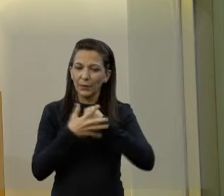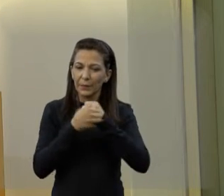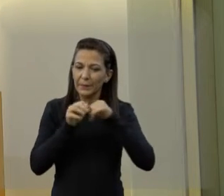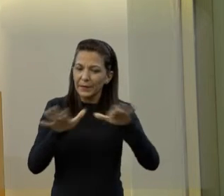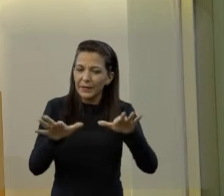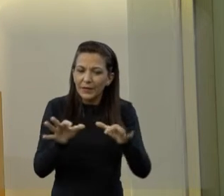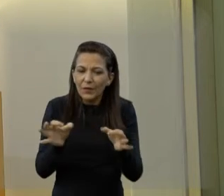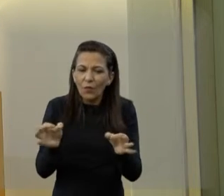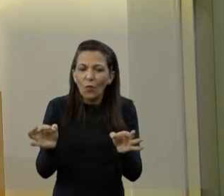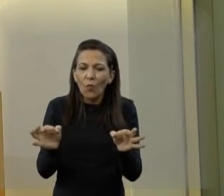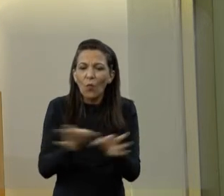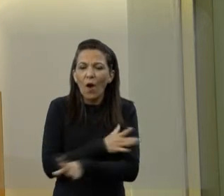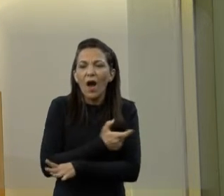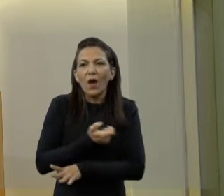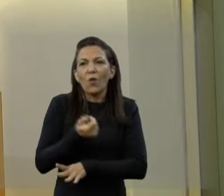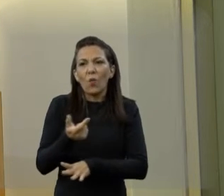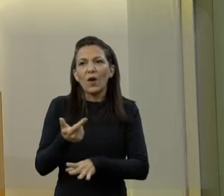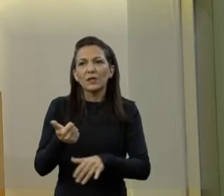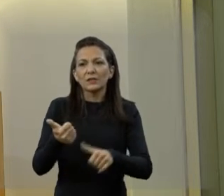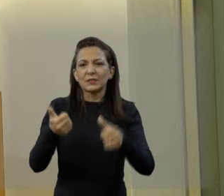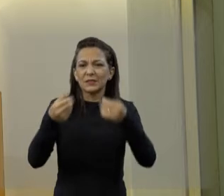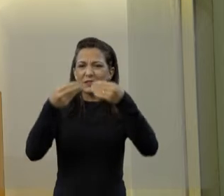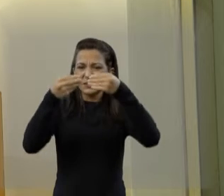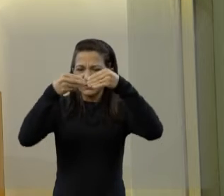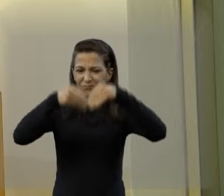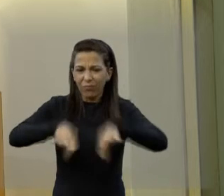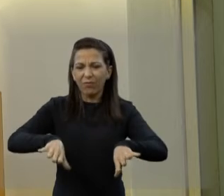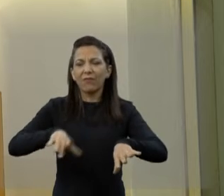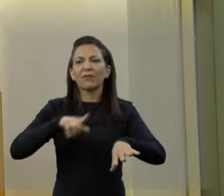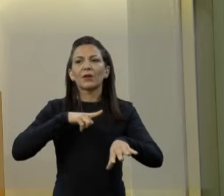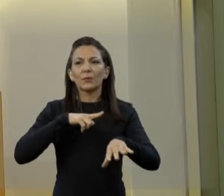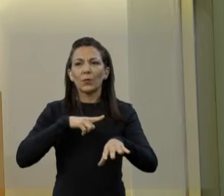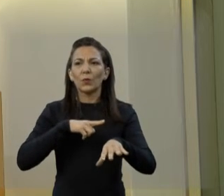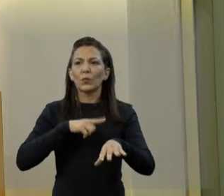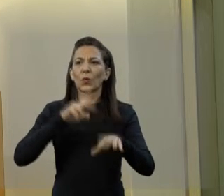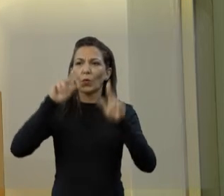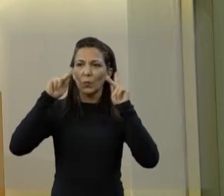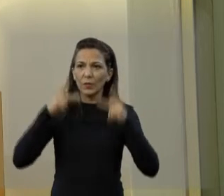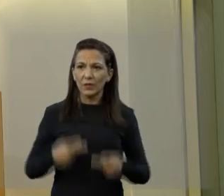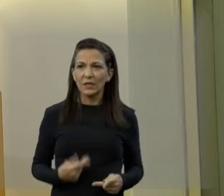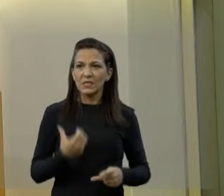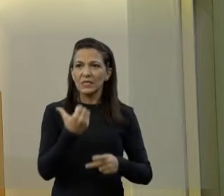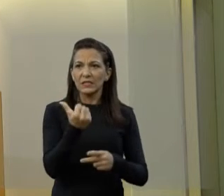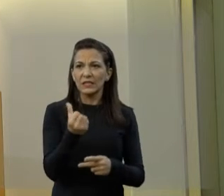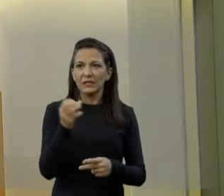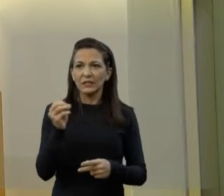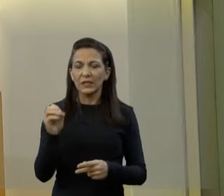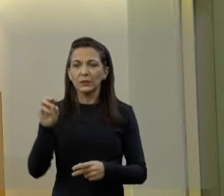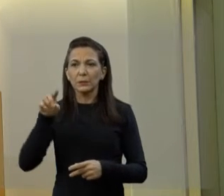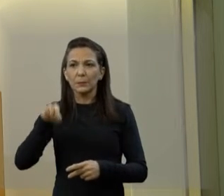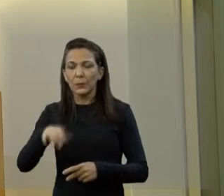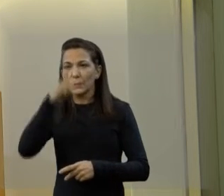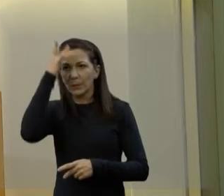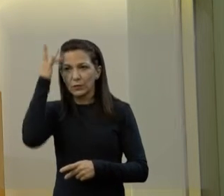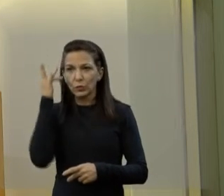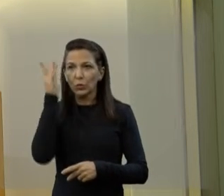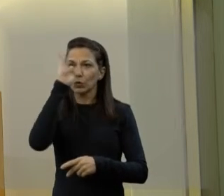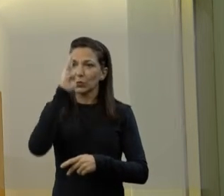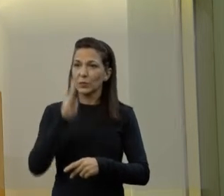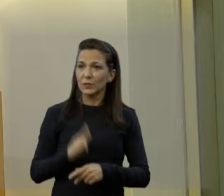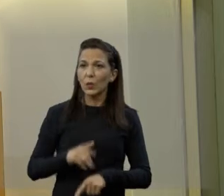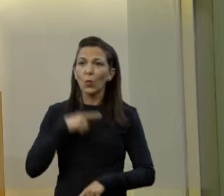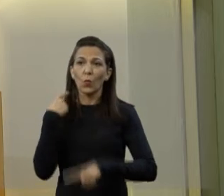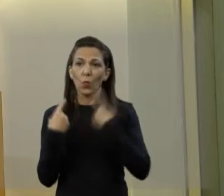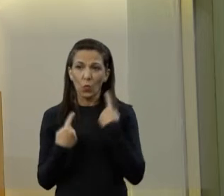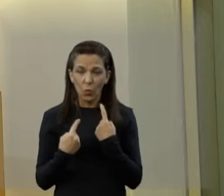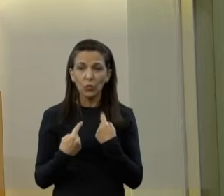pandemia terrível a maior tragédia humanitária que aconteceu nos últimos tempos mais de 600 mil brasileiros mortos EA Prefeitura de Araraquara